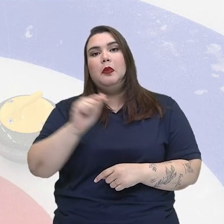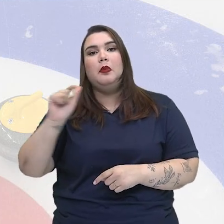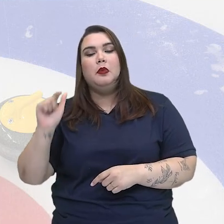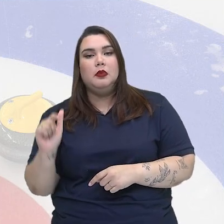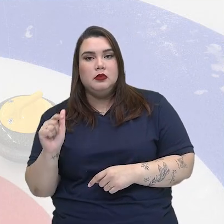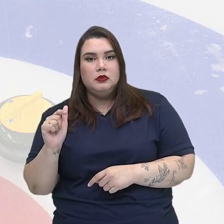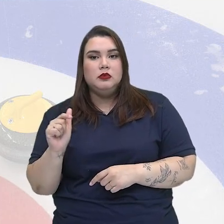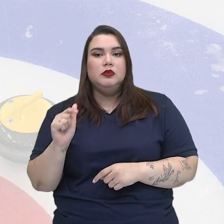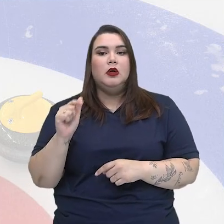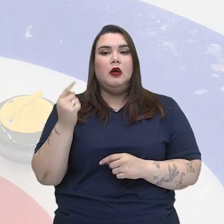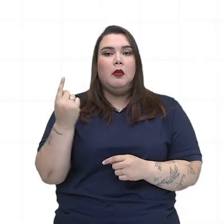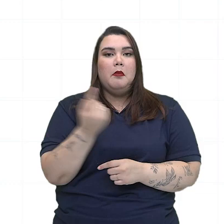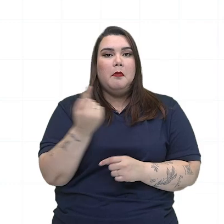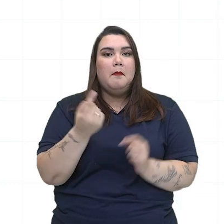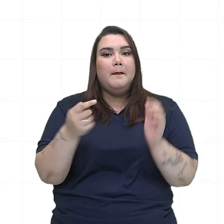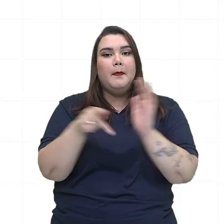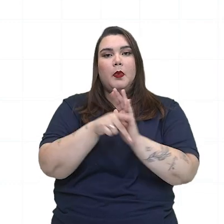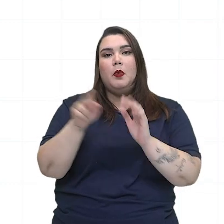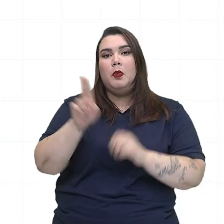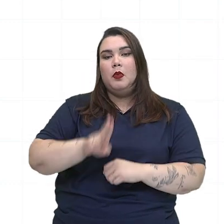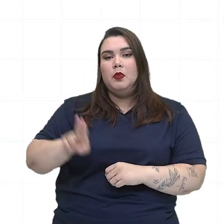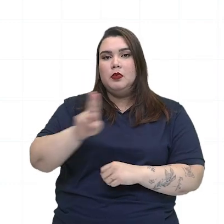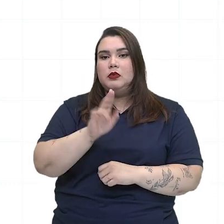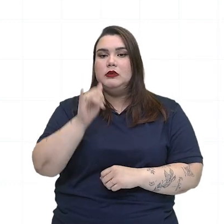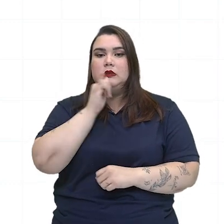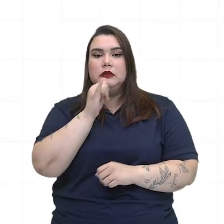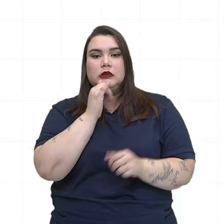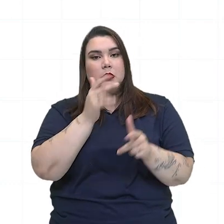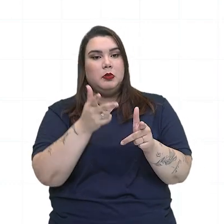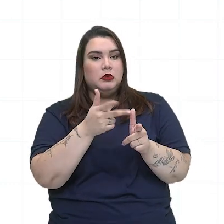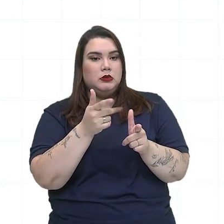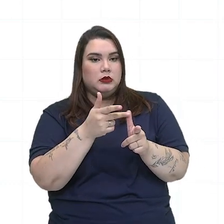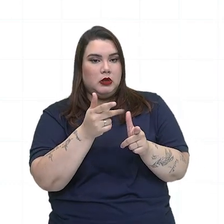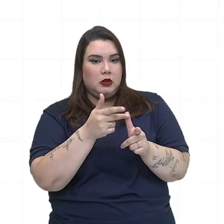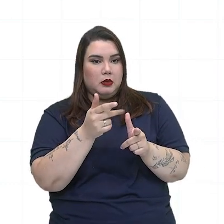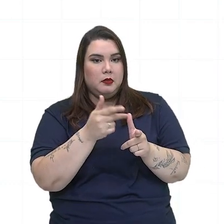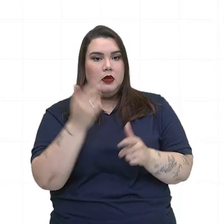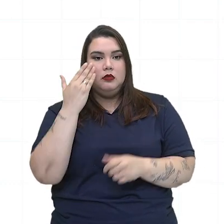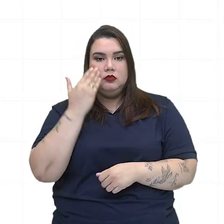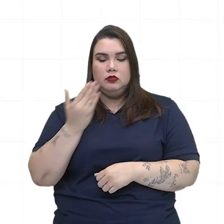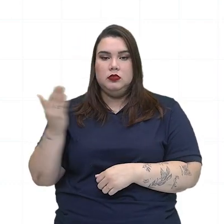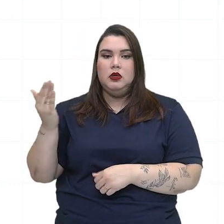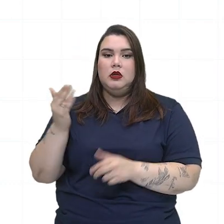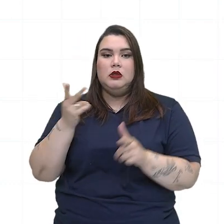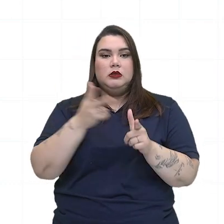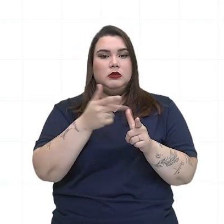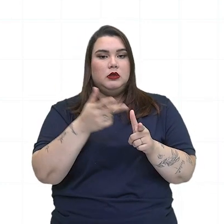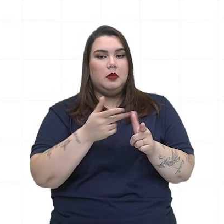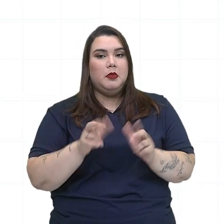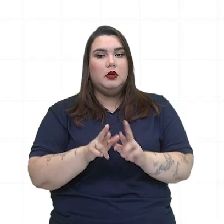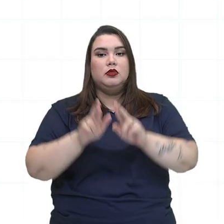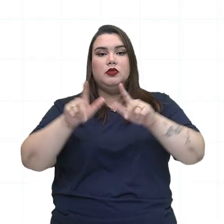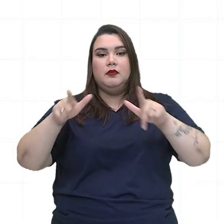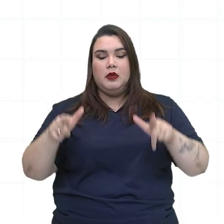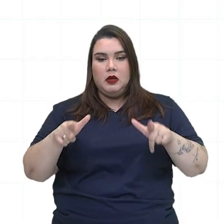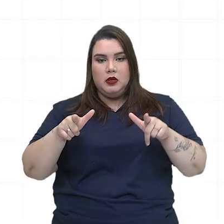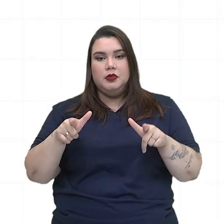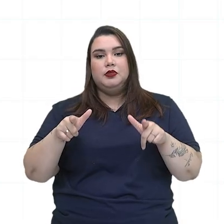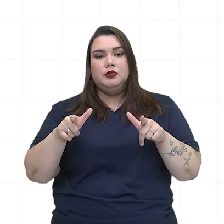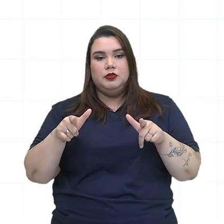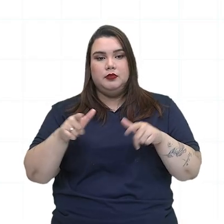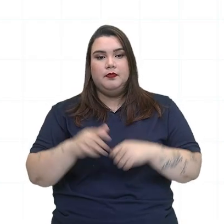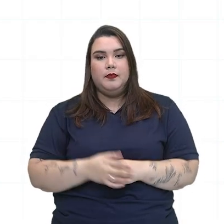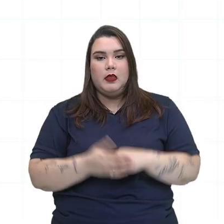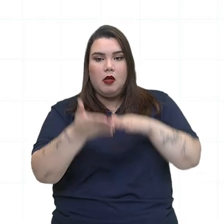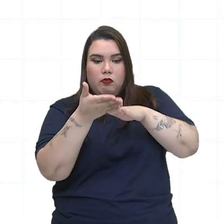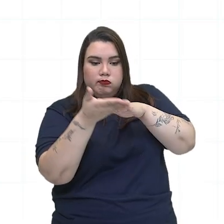Como o sapato. Eles precisam ter um sapato diferente, tá? A sola desse sapato,